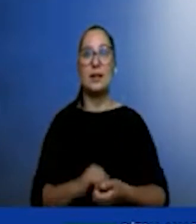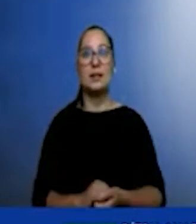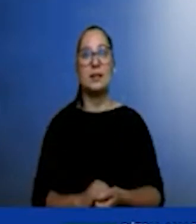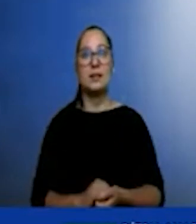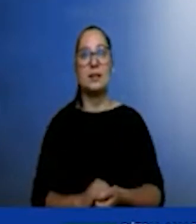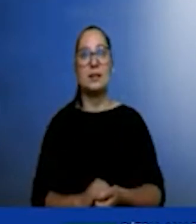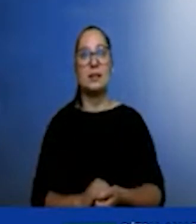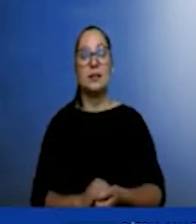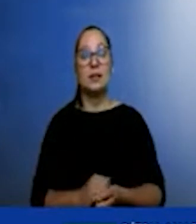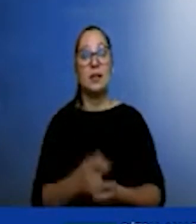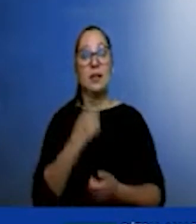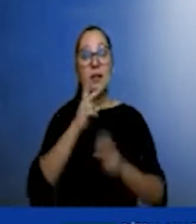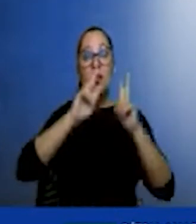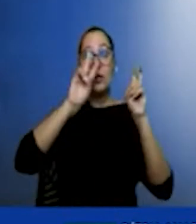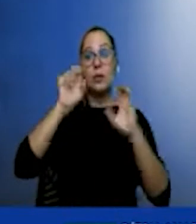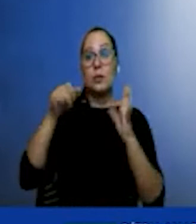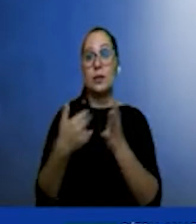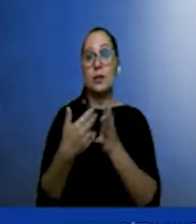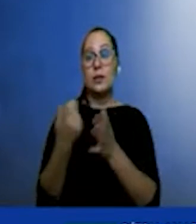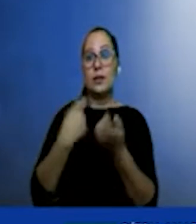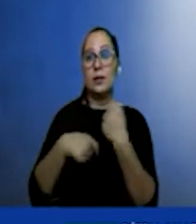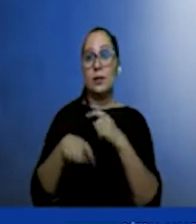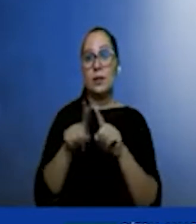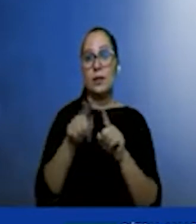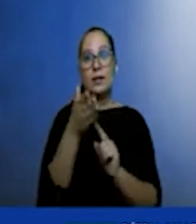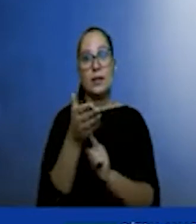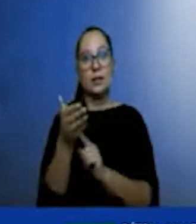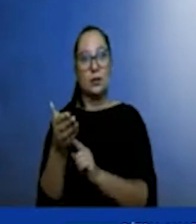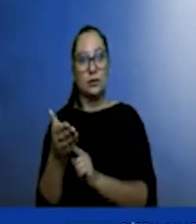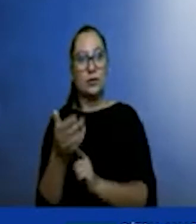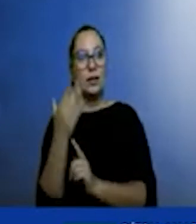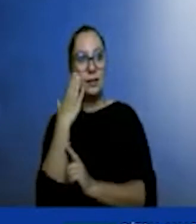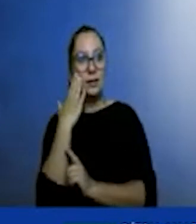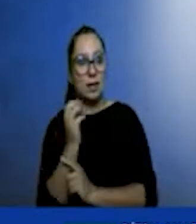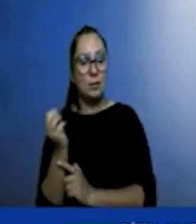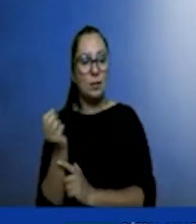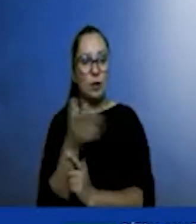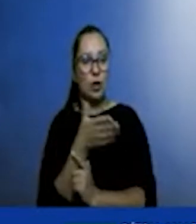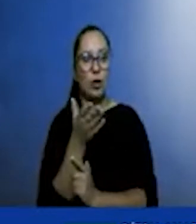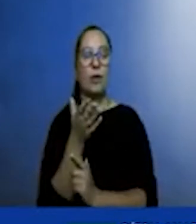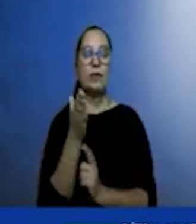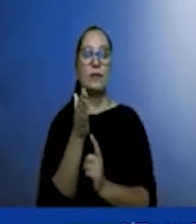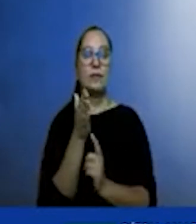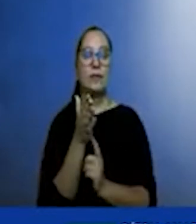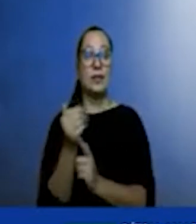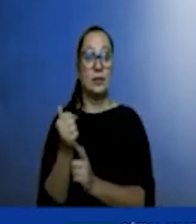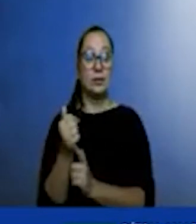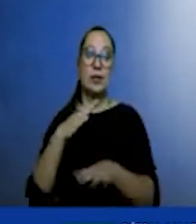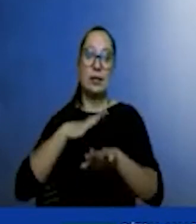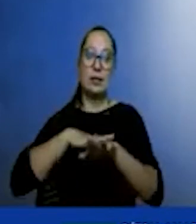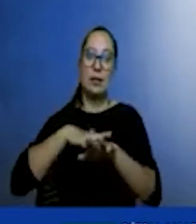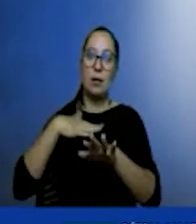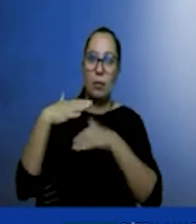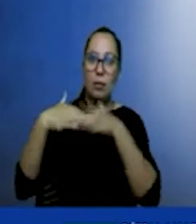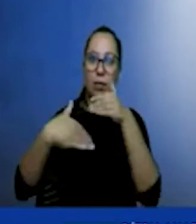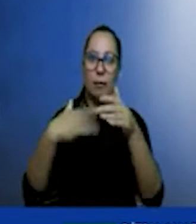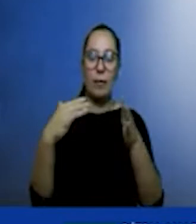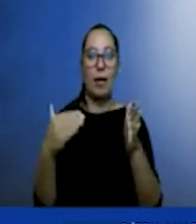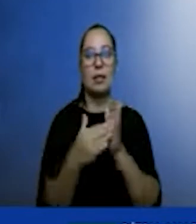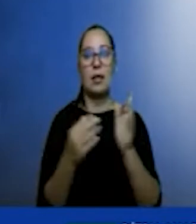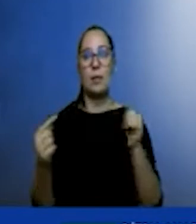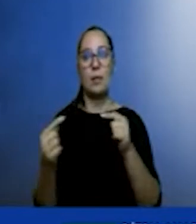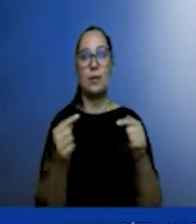de negócio, tecnologia. A gente sabe que uma tecnologia nova, ela leva um tempo para ela ficar competitiva.